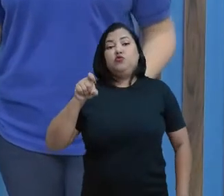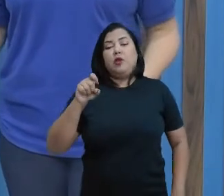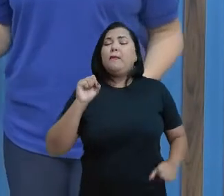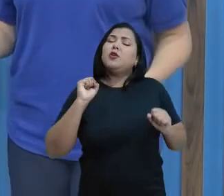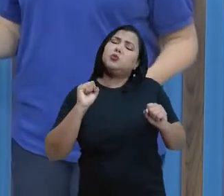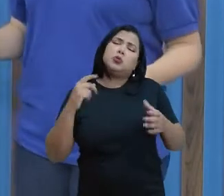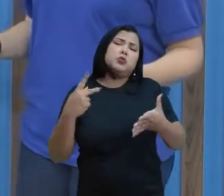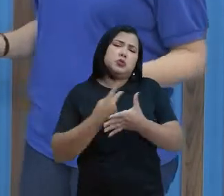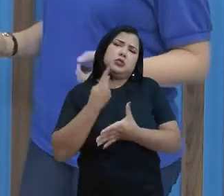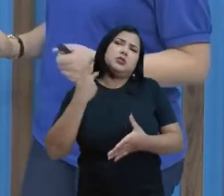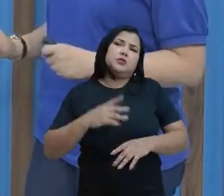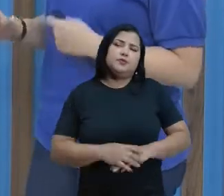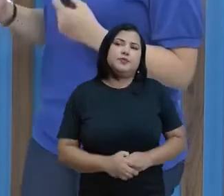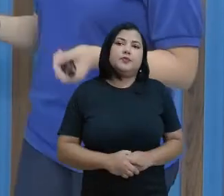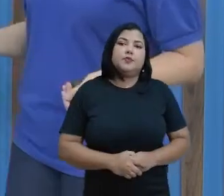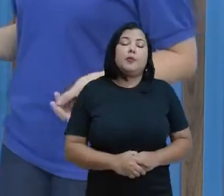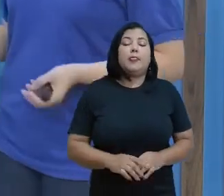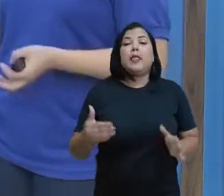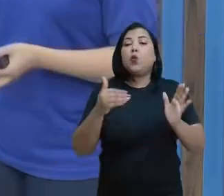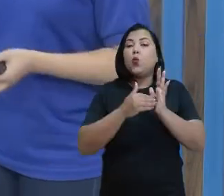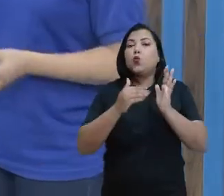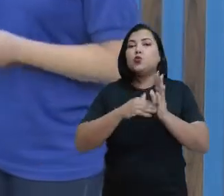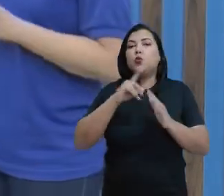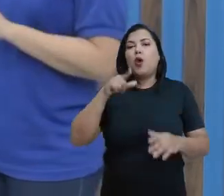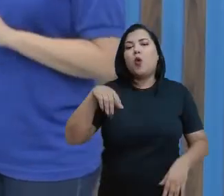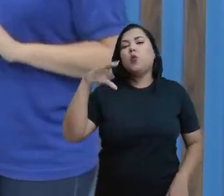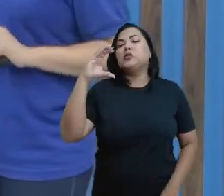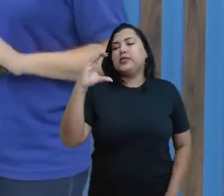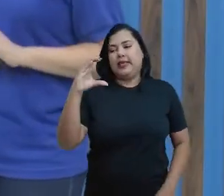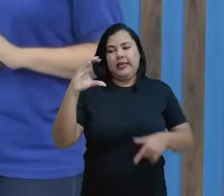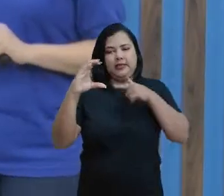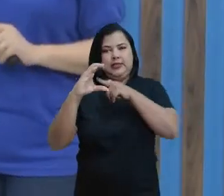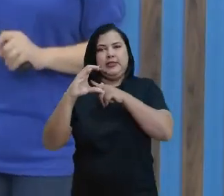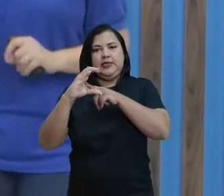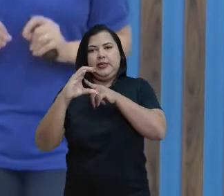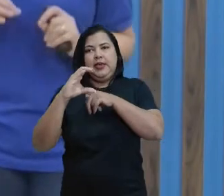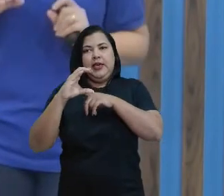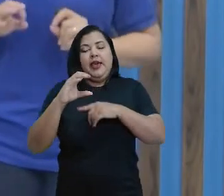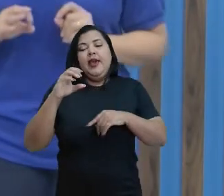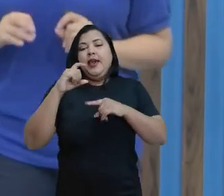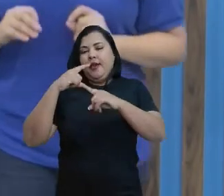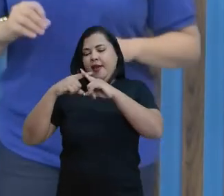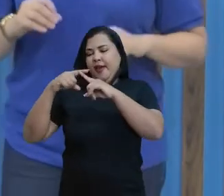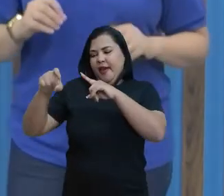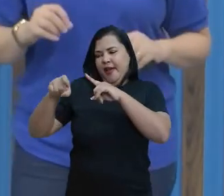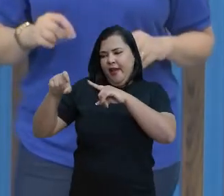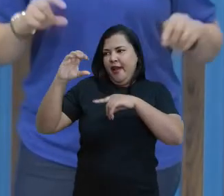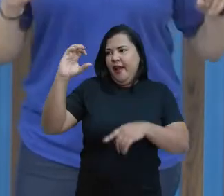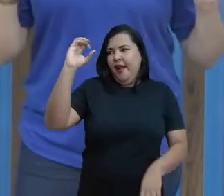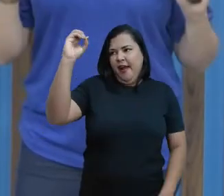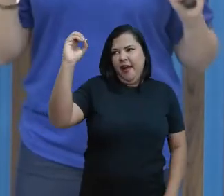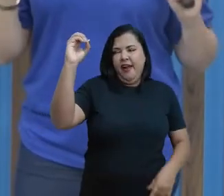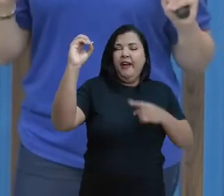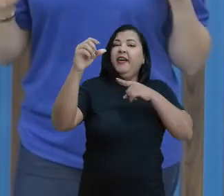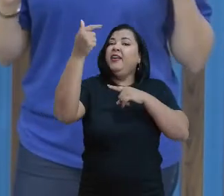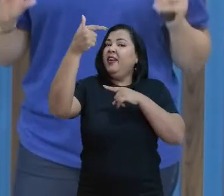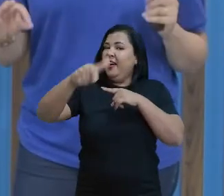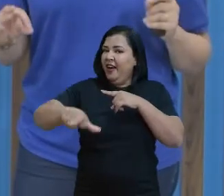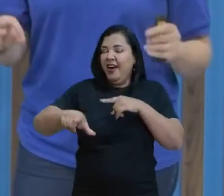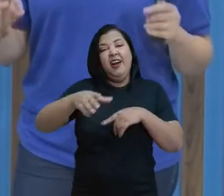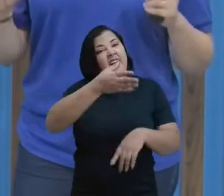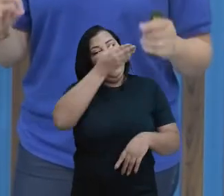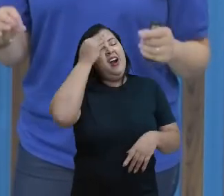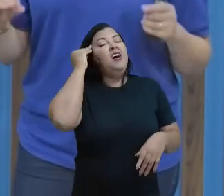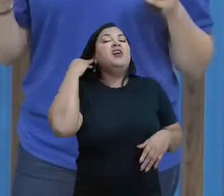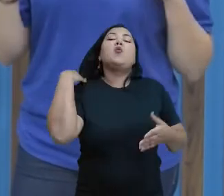pode acontecer. E o último termo, que seria o nosso C, multiplica x elevado a zero. De novo, não